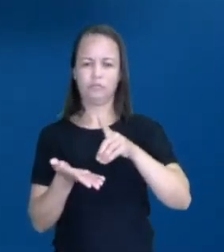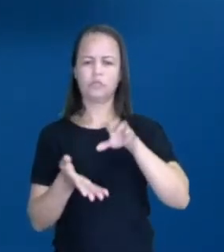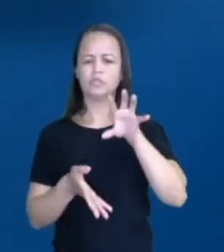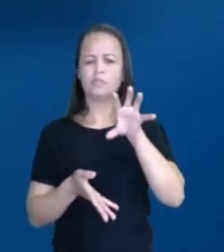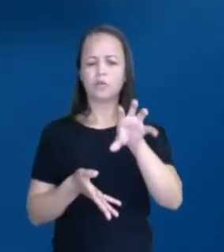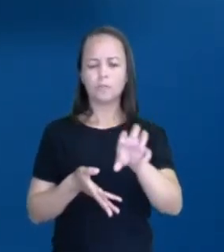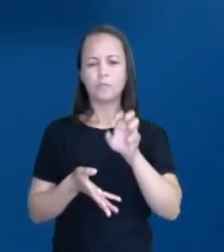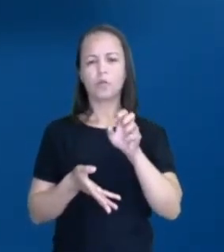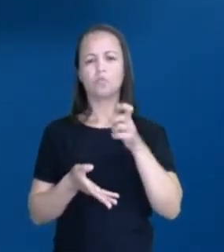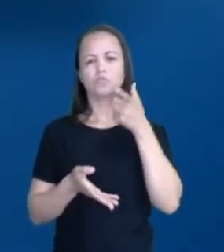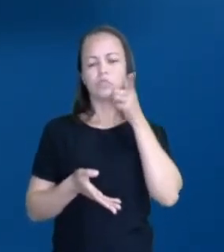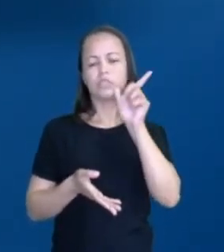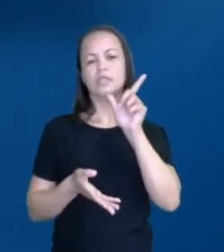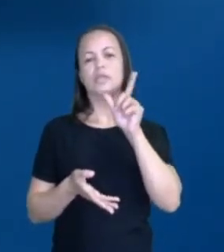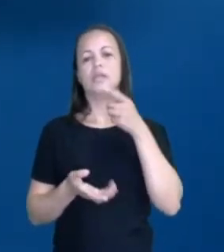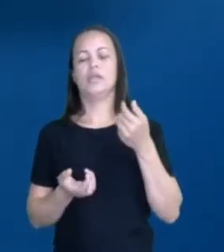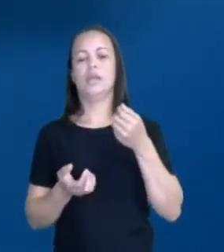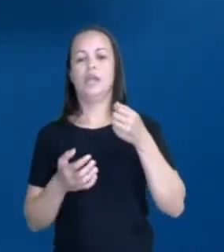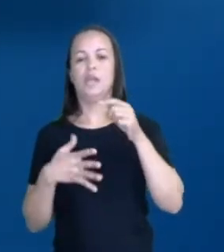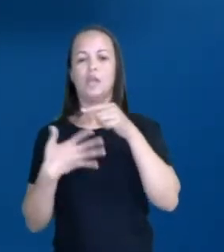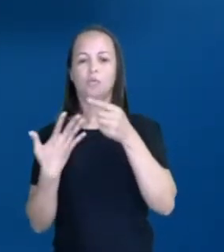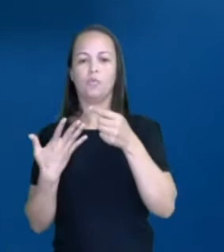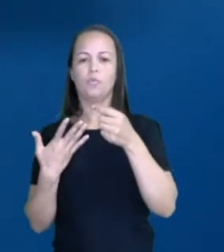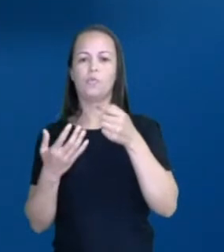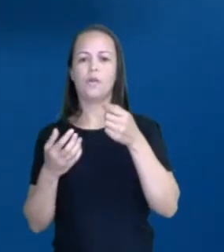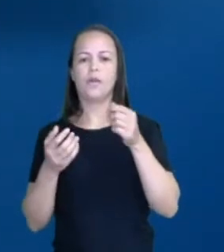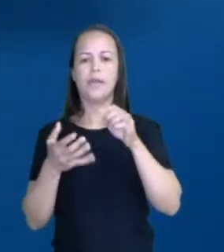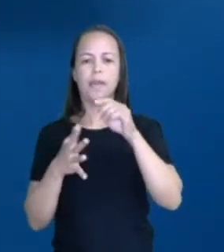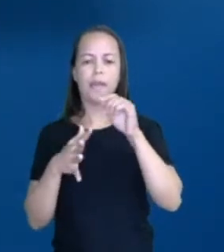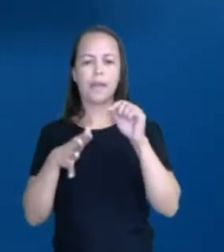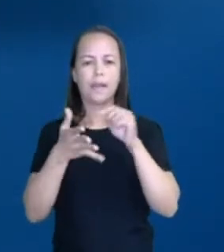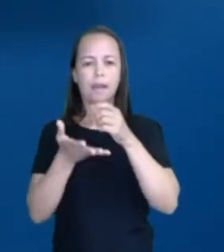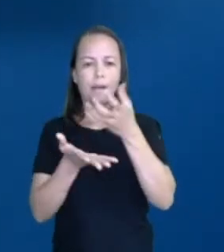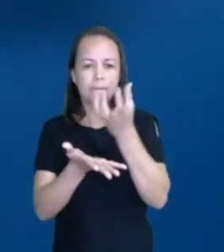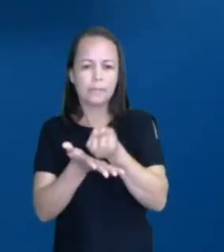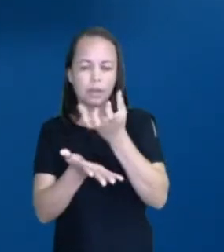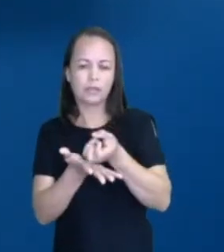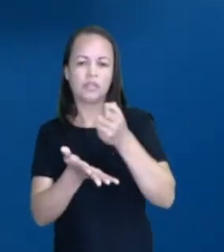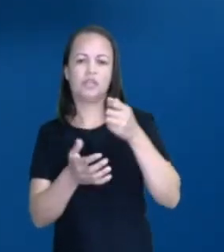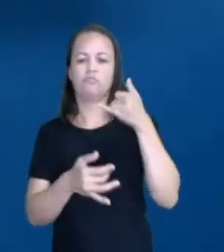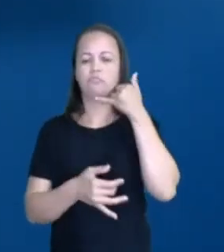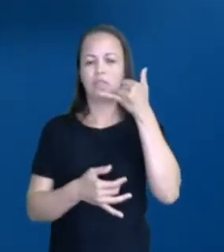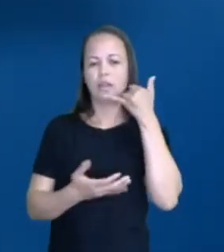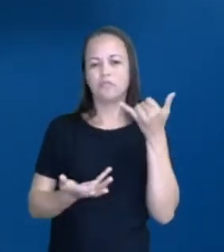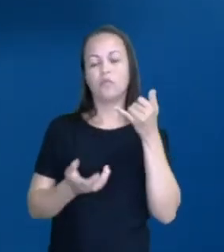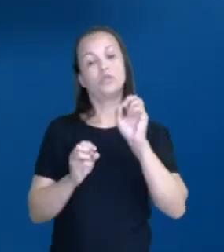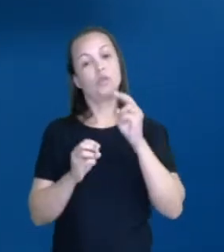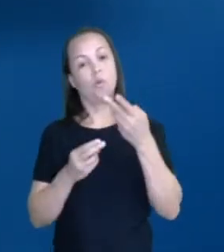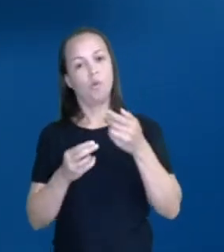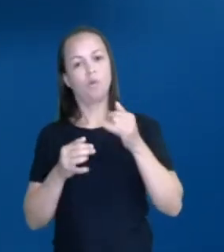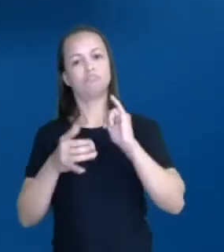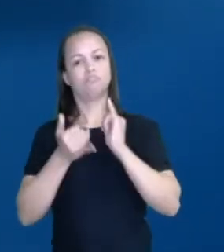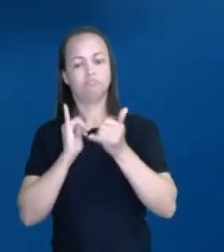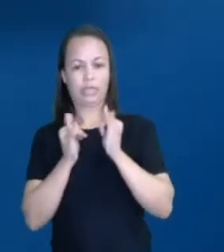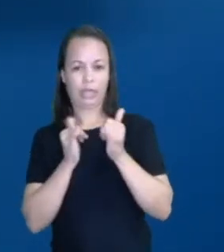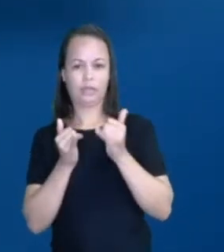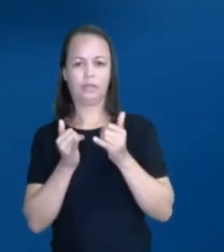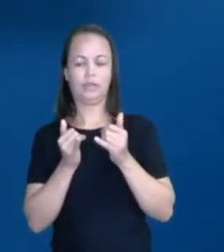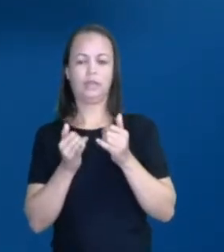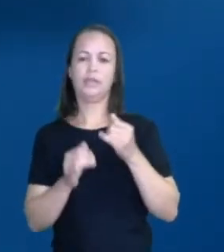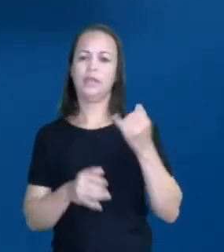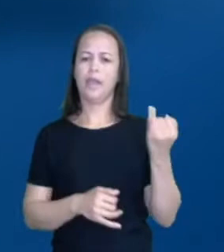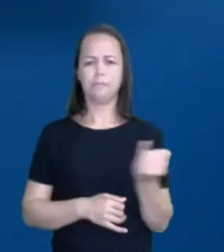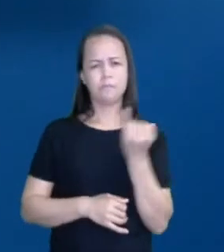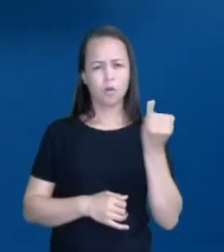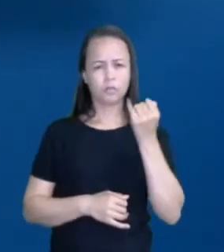dicionário de língua espanhola em aplicativos para o telefone ou na internet e é sempre importante que vocês usem